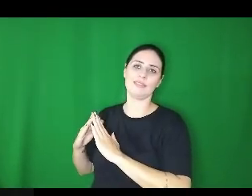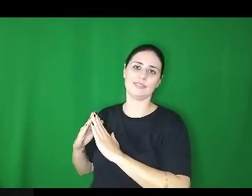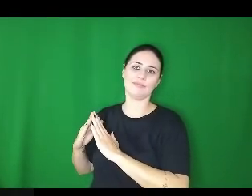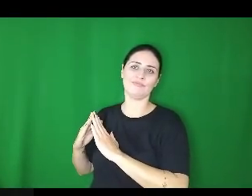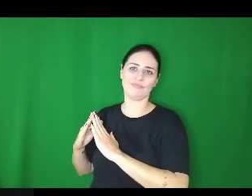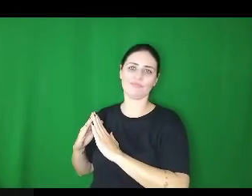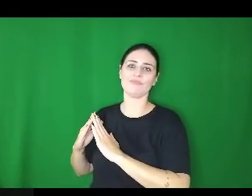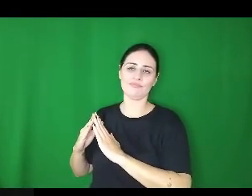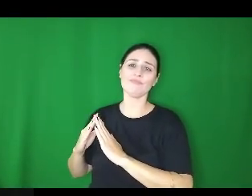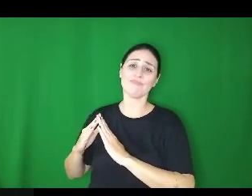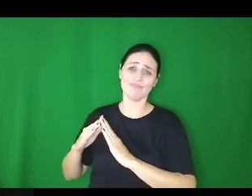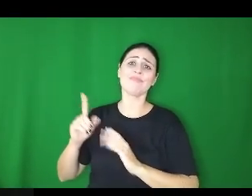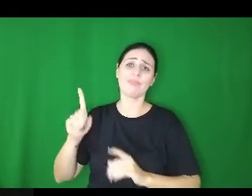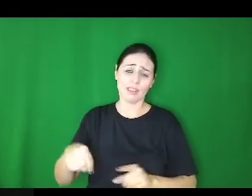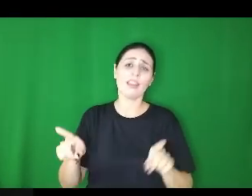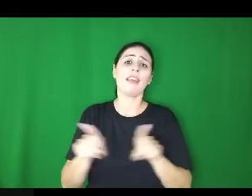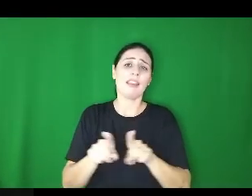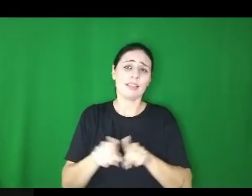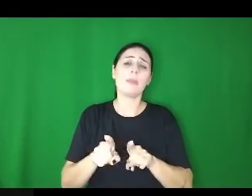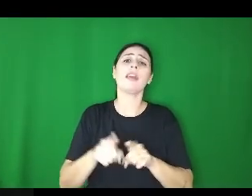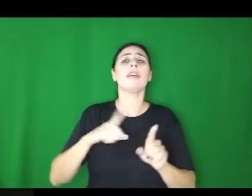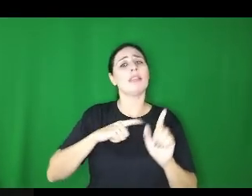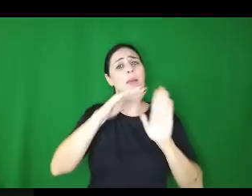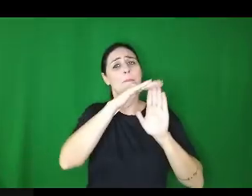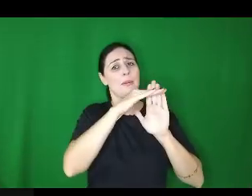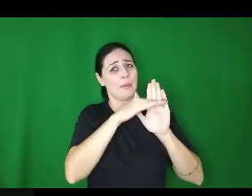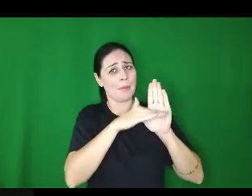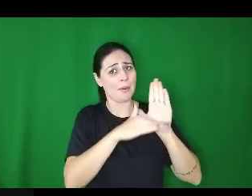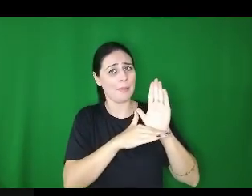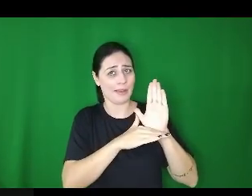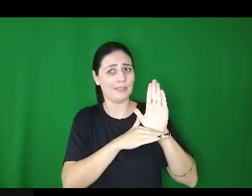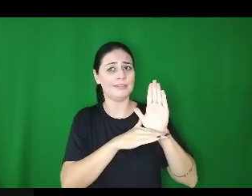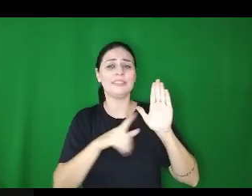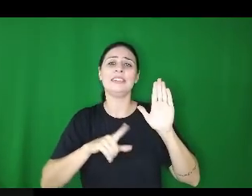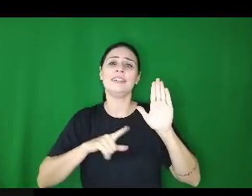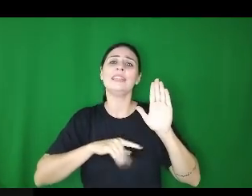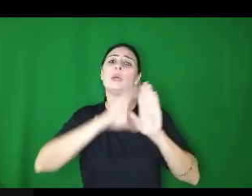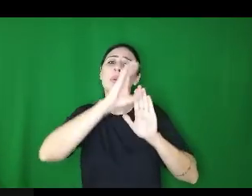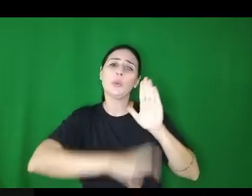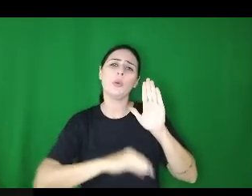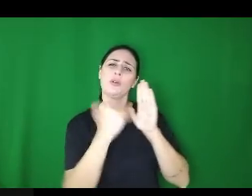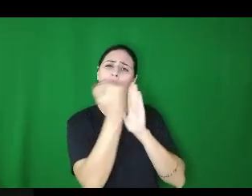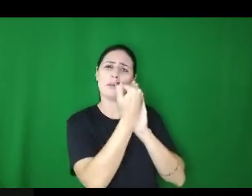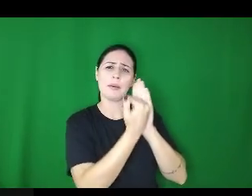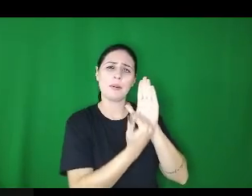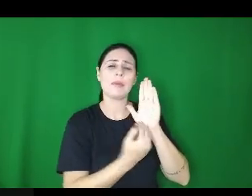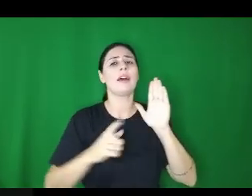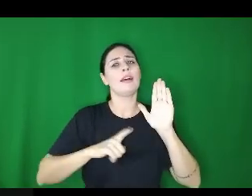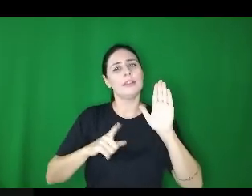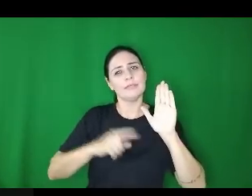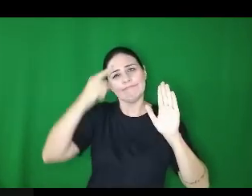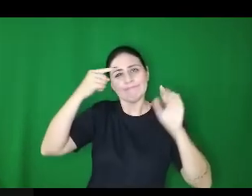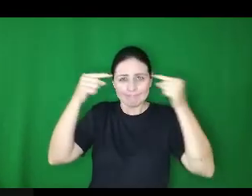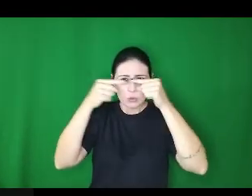Outra, ele é um processo coletivo, é um processo junto com professores, junto com outros alunos. As crianças